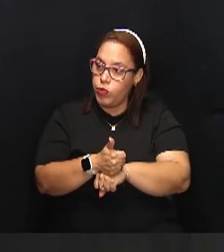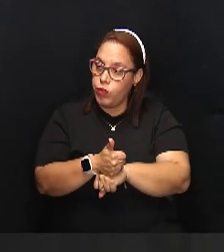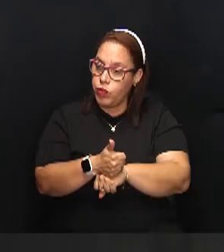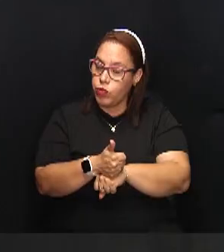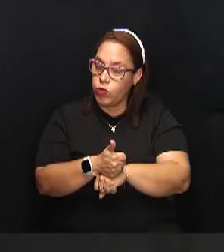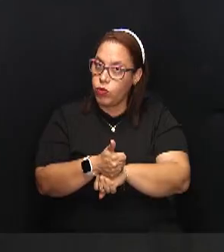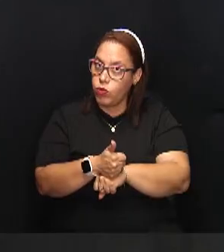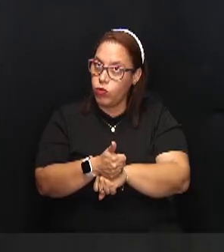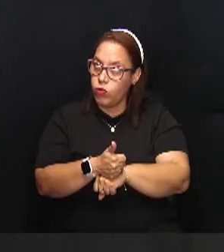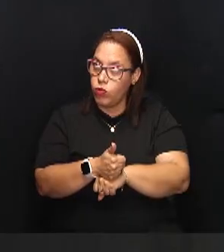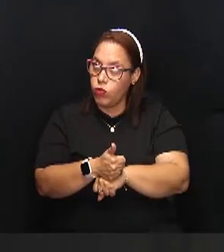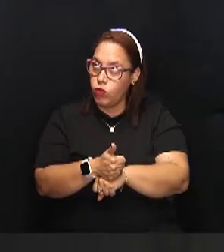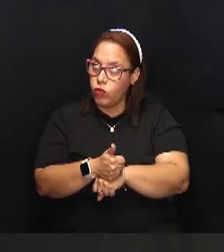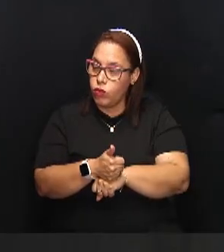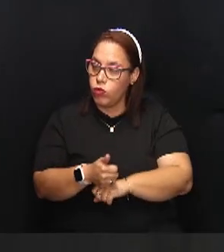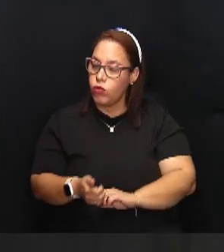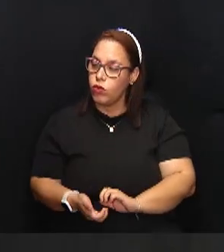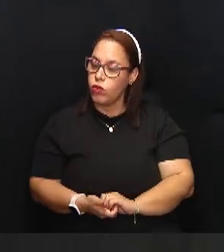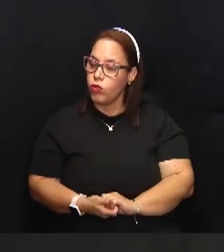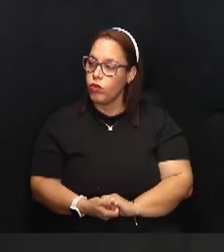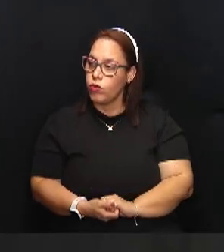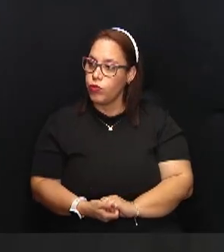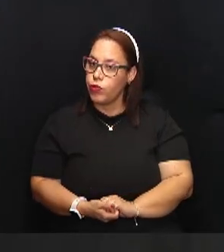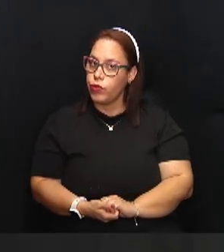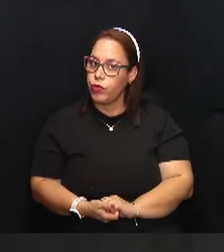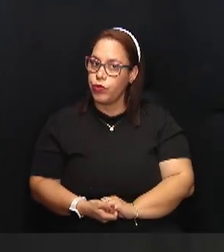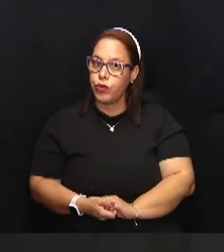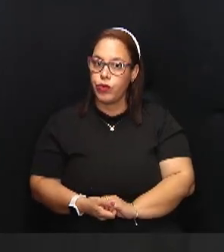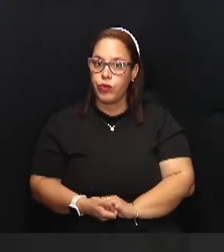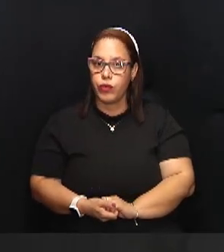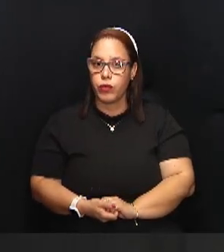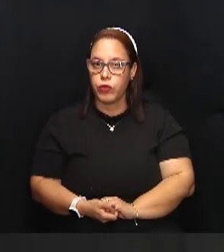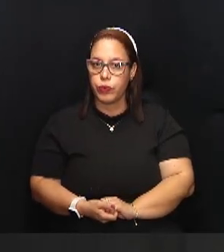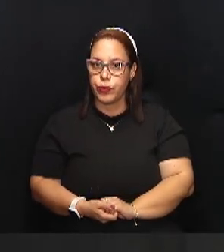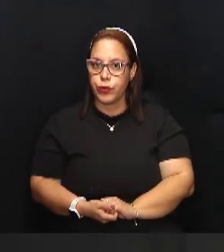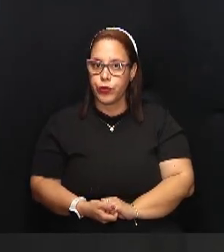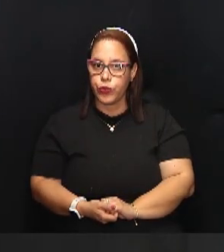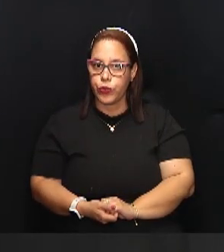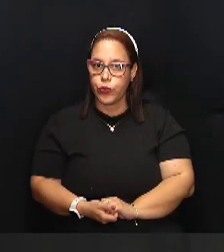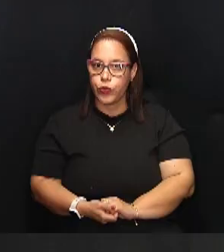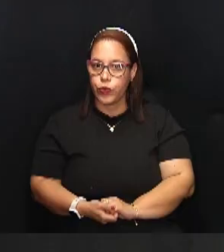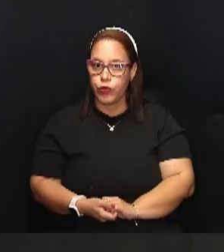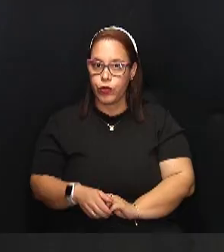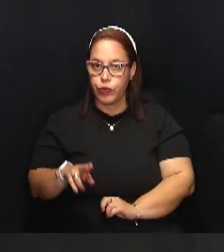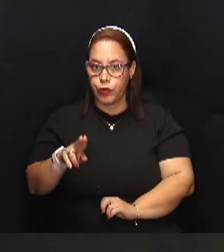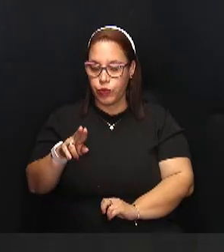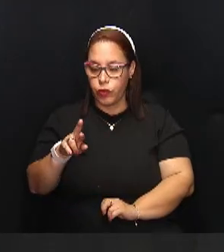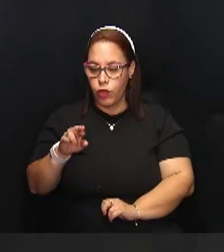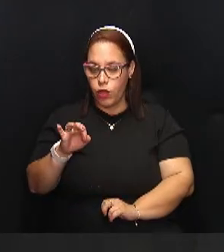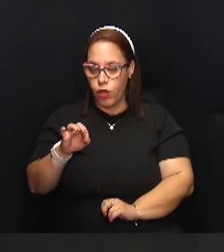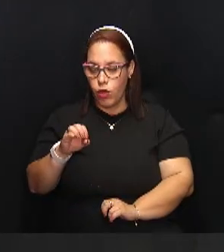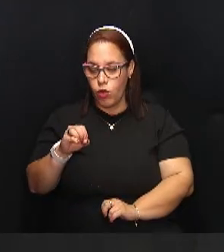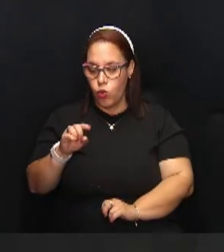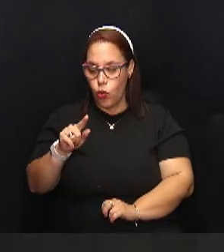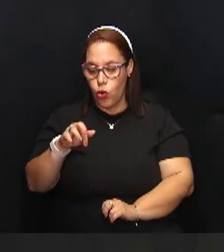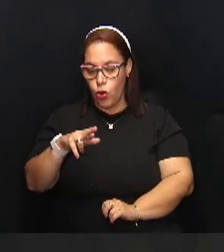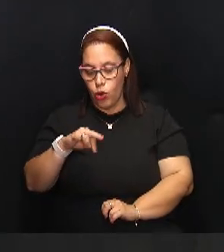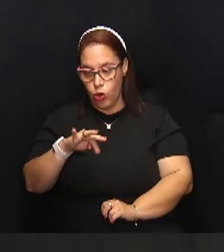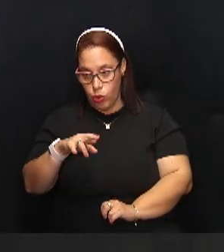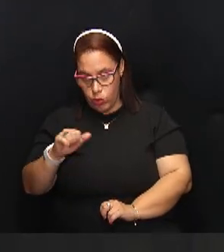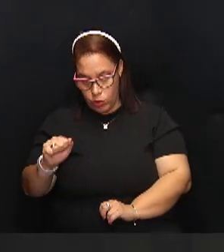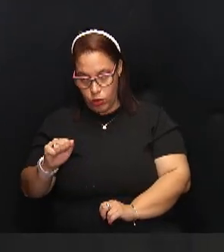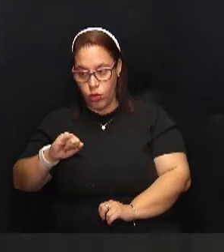que a gente acabou, o Leandro Chiarelli, que é um urologista, meu urologista, a gente acabou tendo